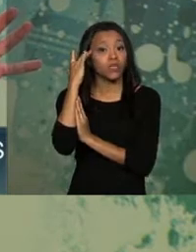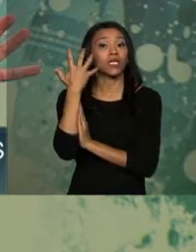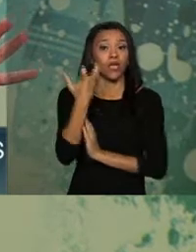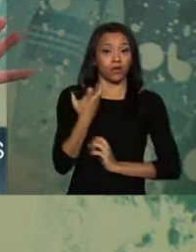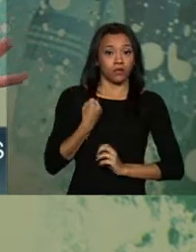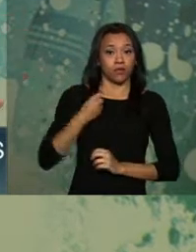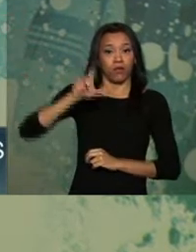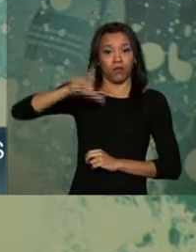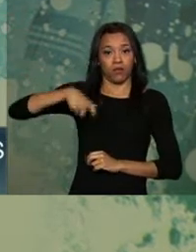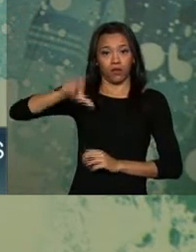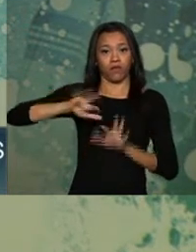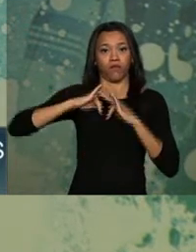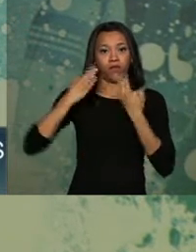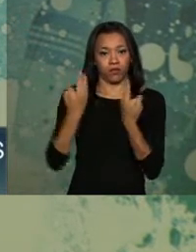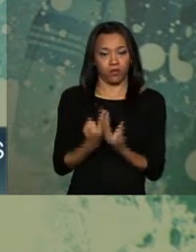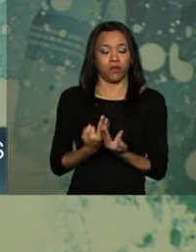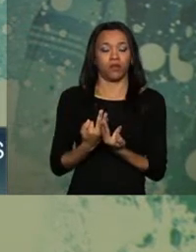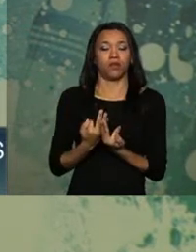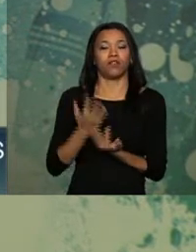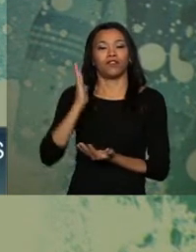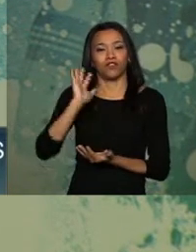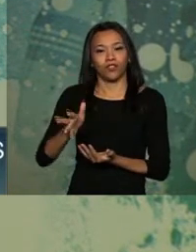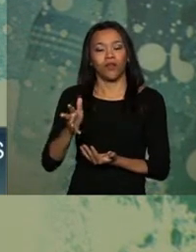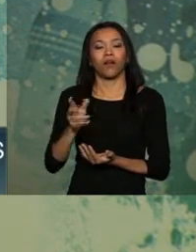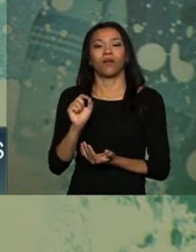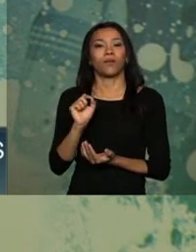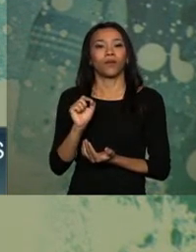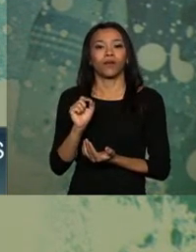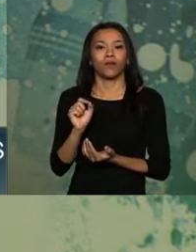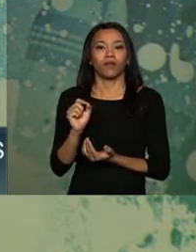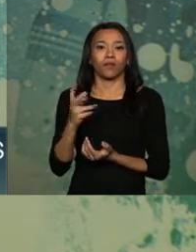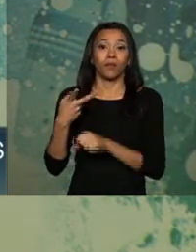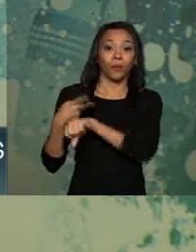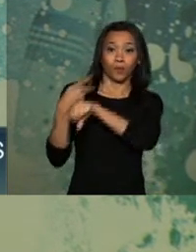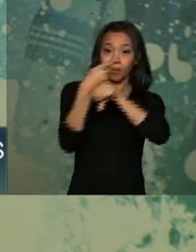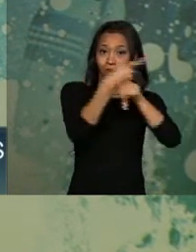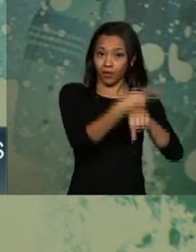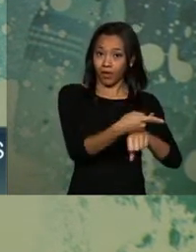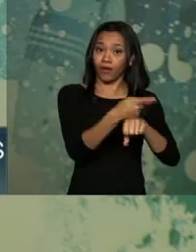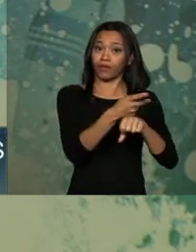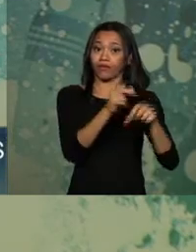Família vieram para ser MEI.